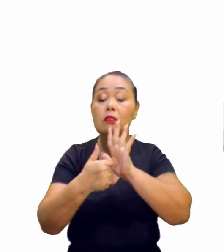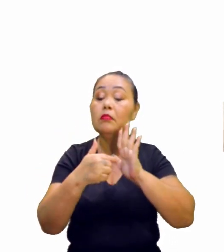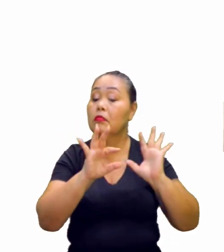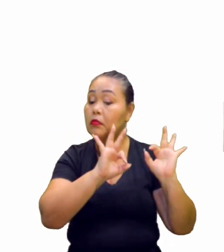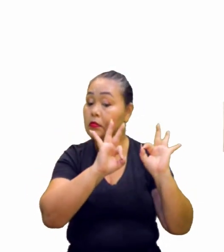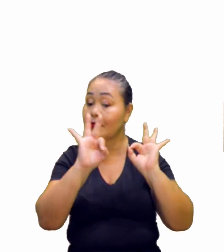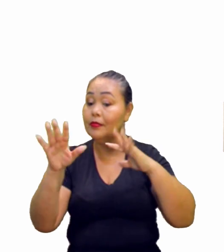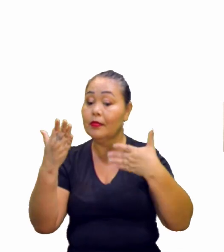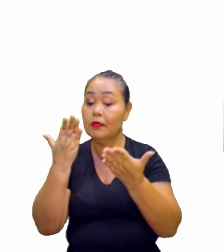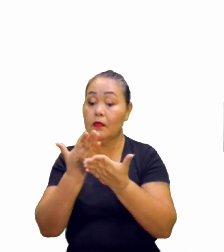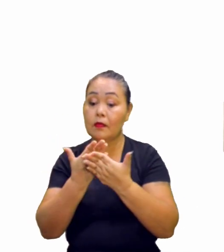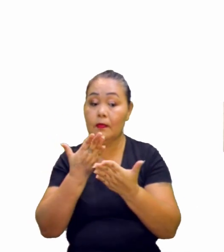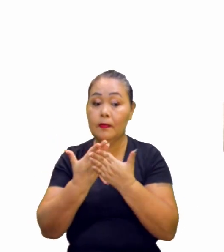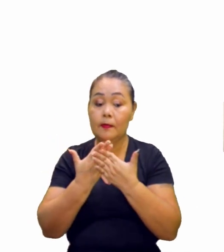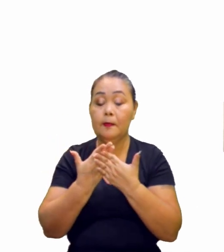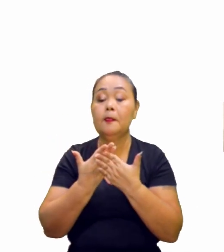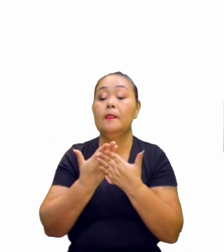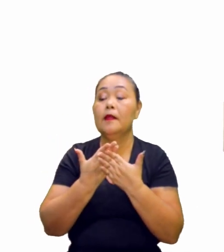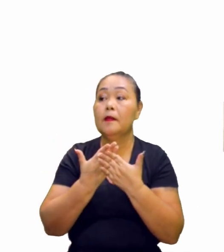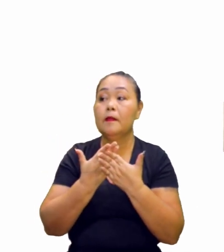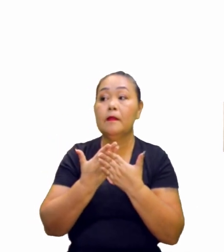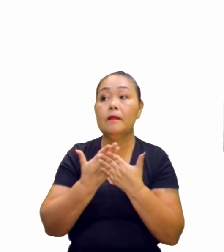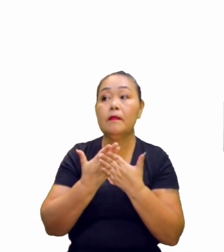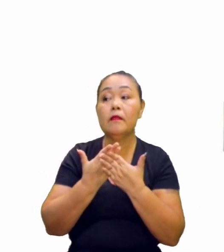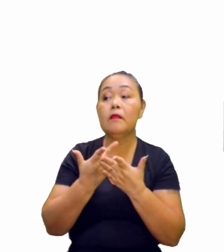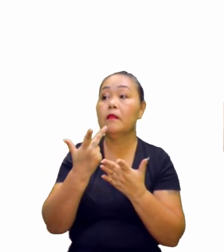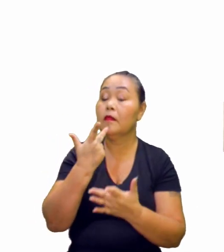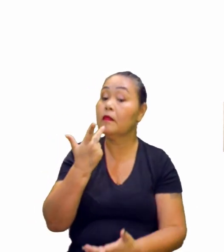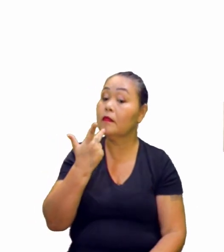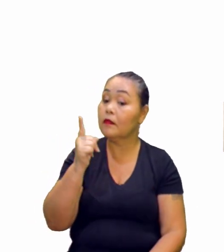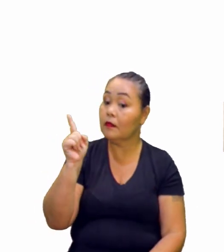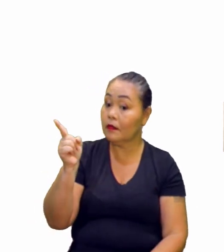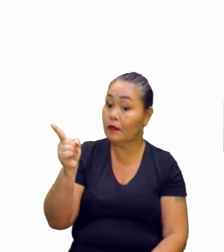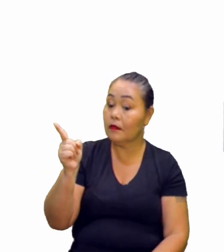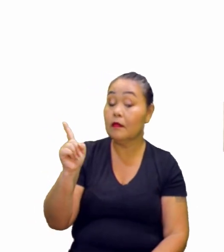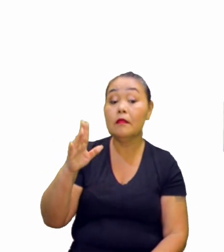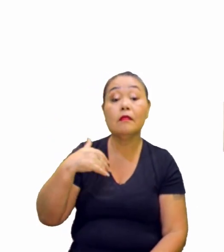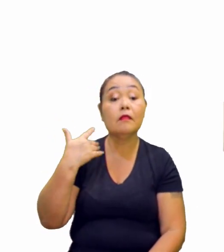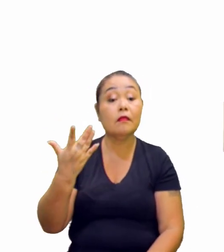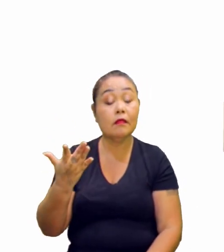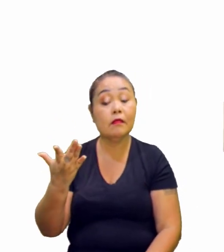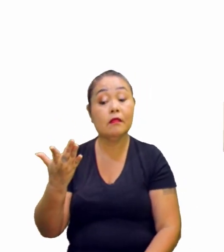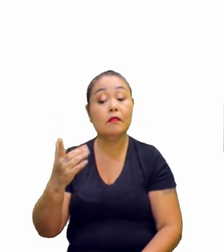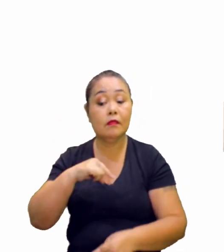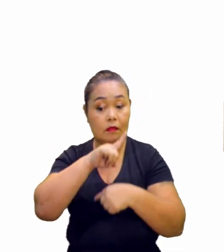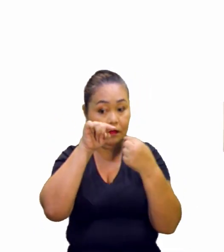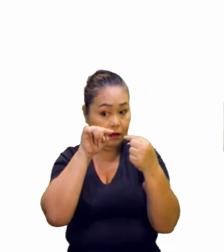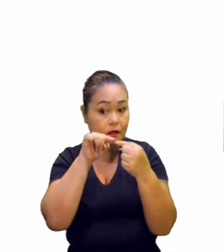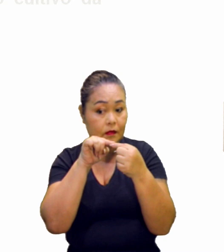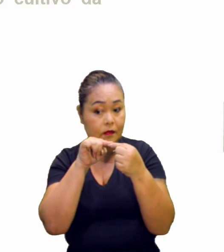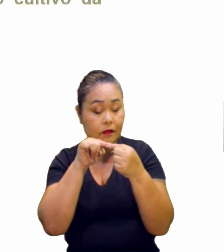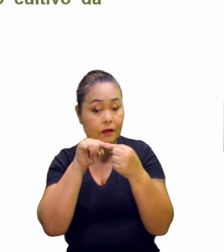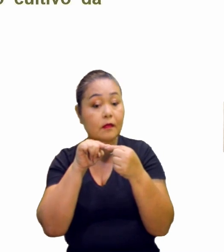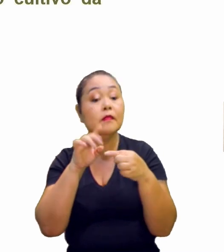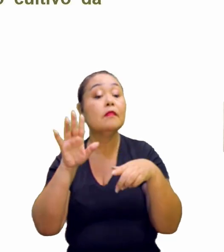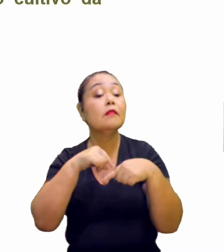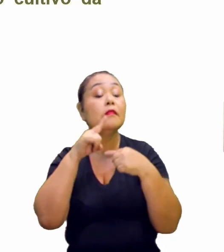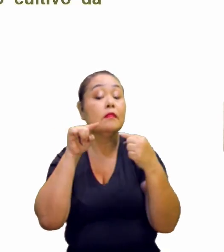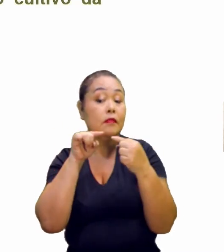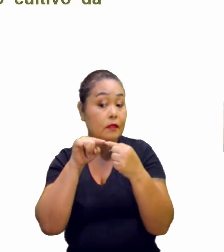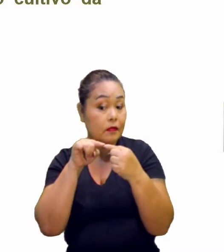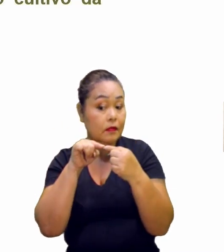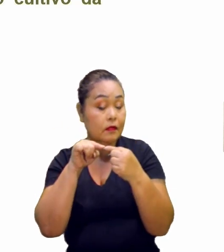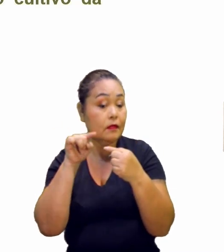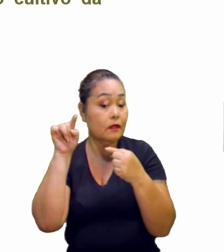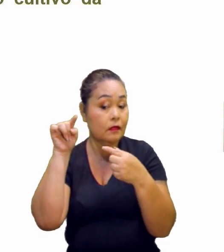apresentados em aula. Você acabou de ver quais são esses objetivos. Então, quais são esses